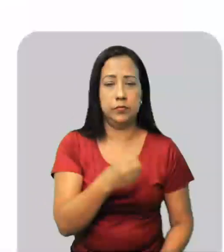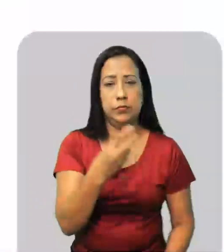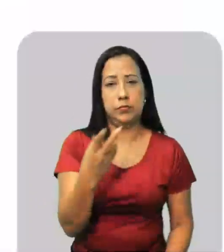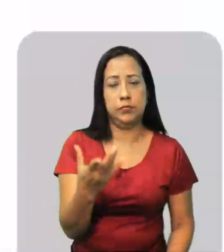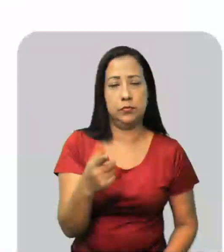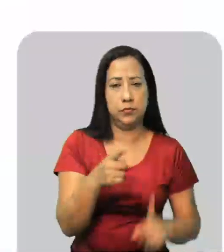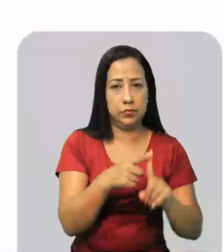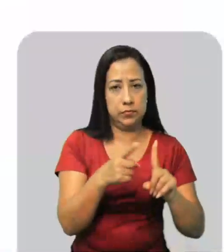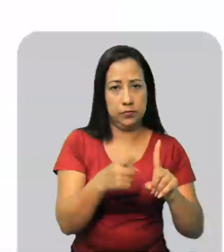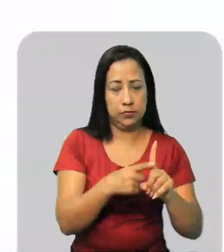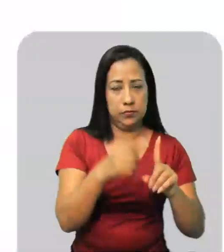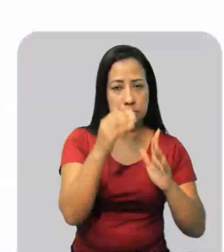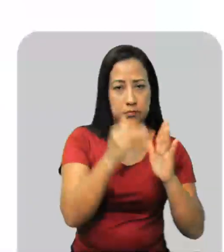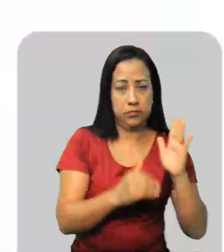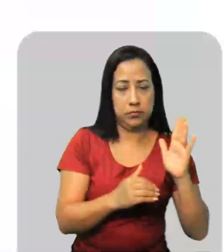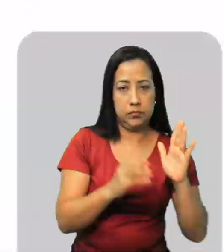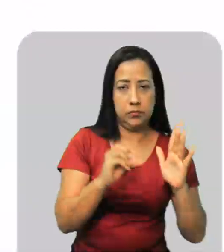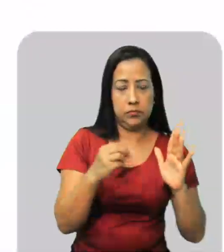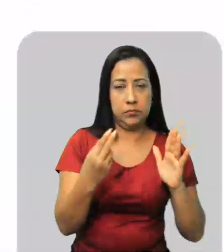telinha.